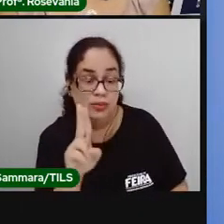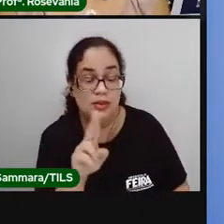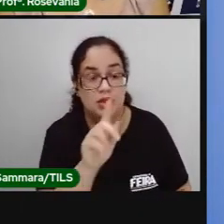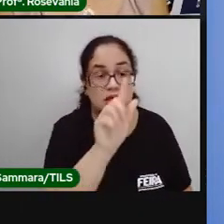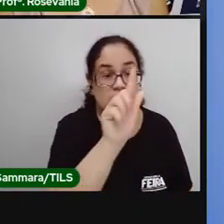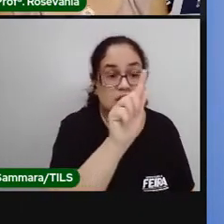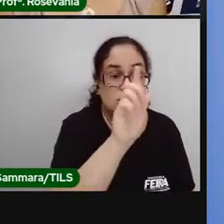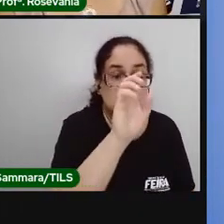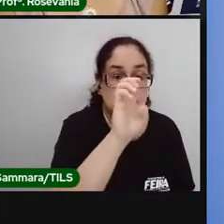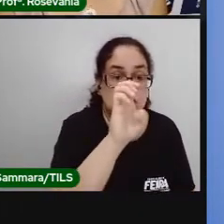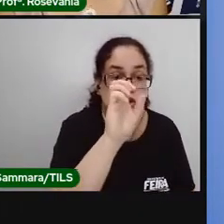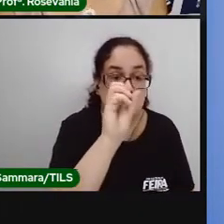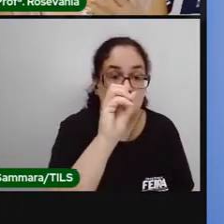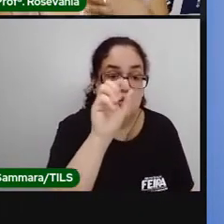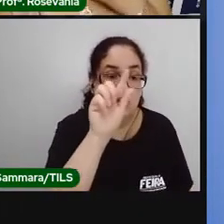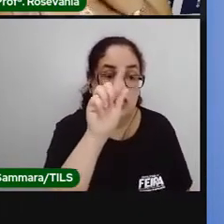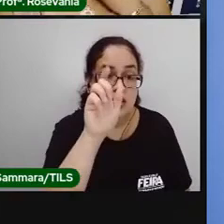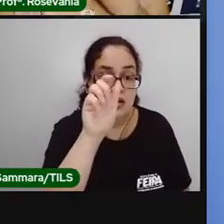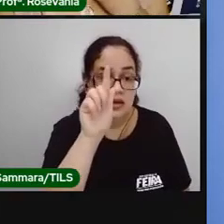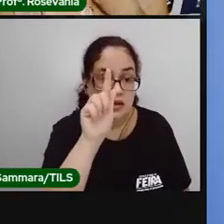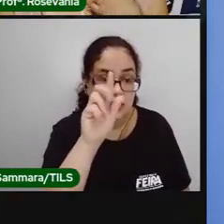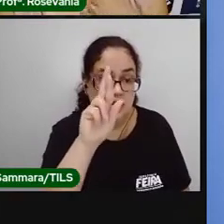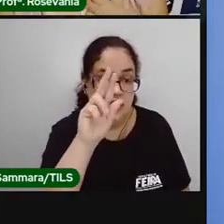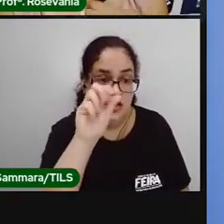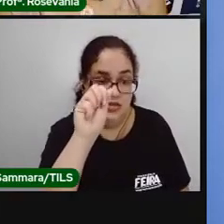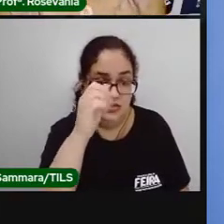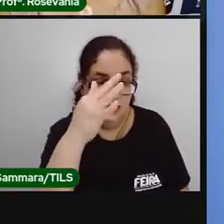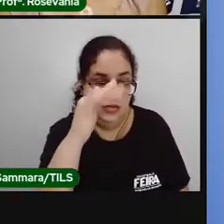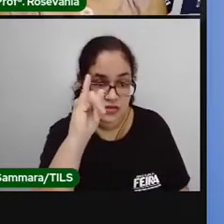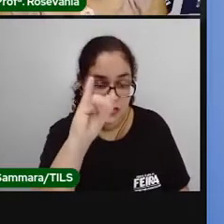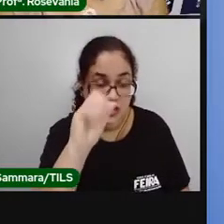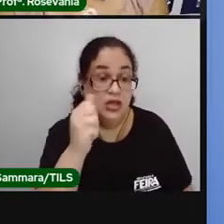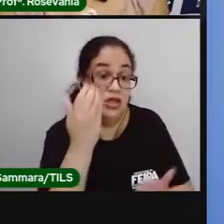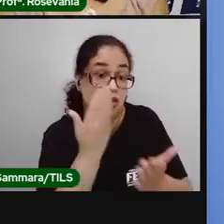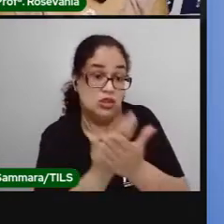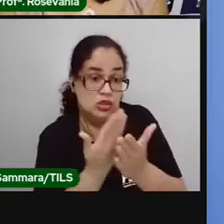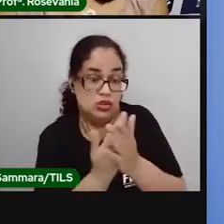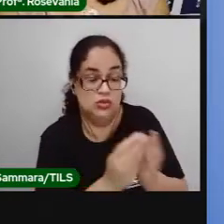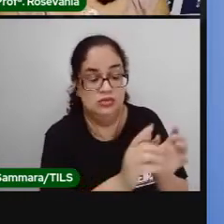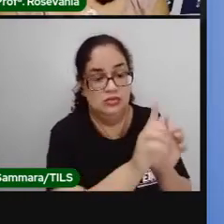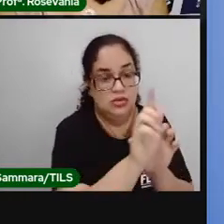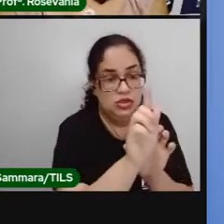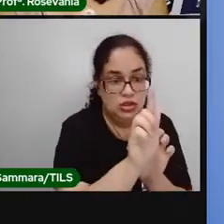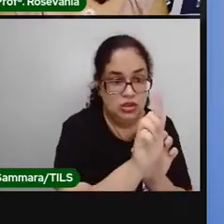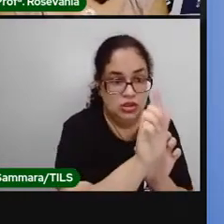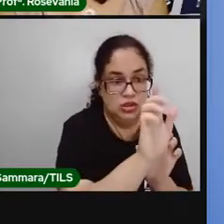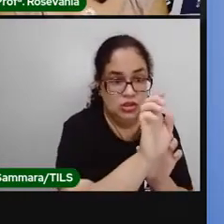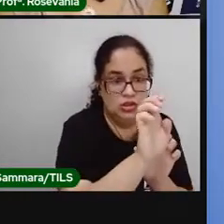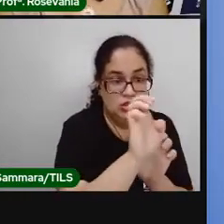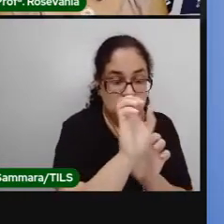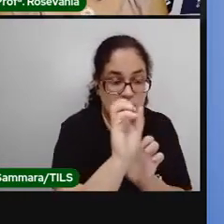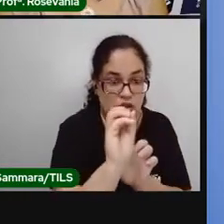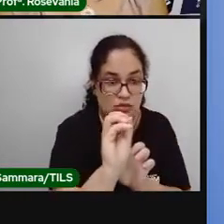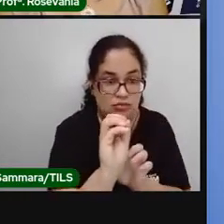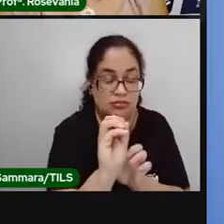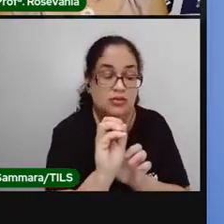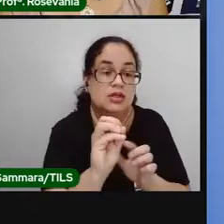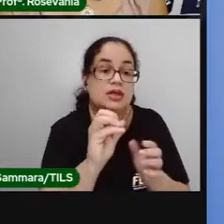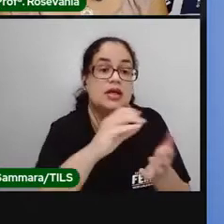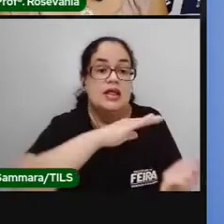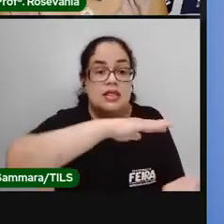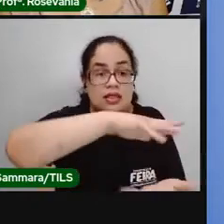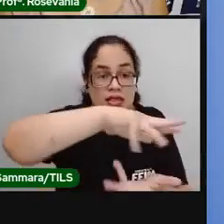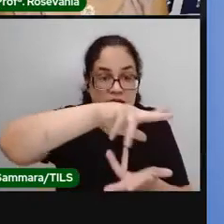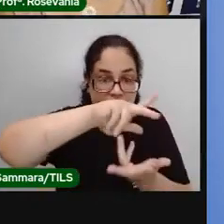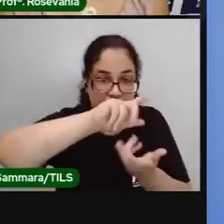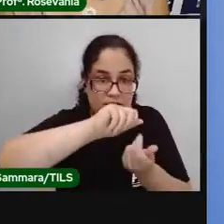geo significa, né, o estudo da terra, geo terra, e grafia estudo. Então, estudo da terra, a palavra geografia significa o estudo